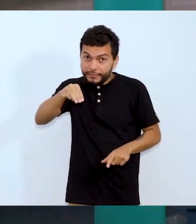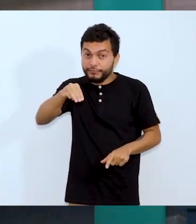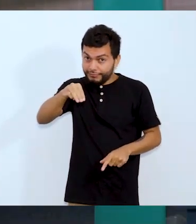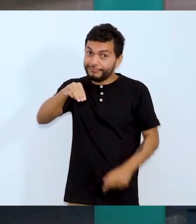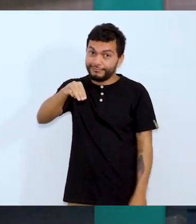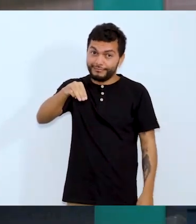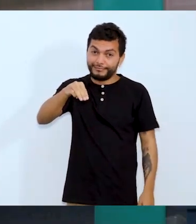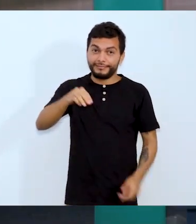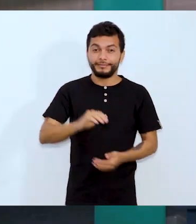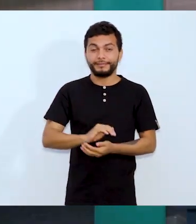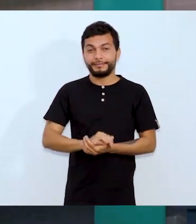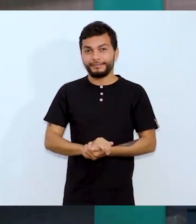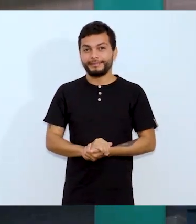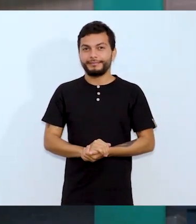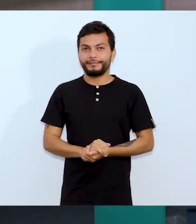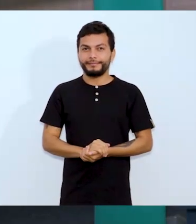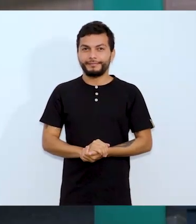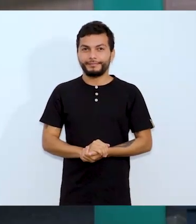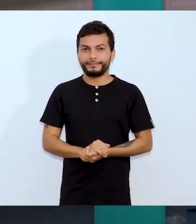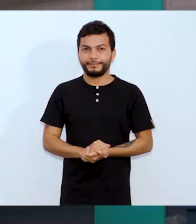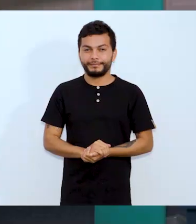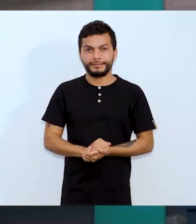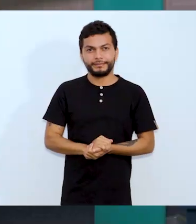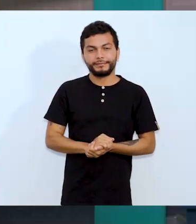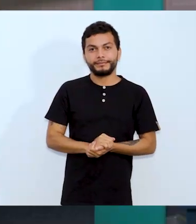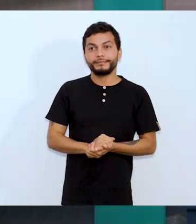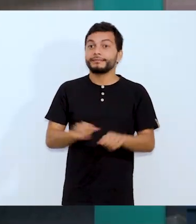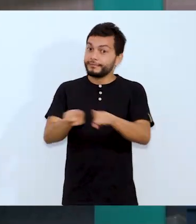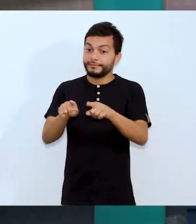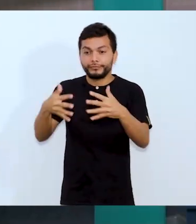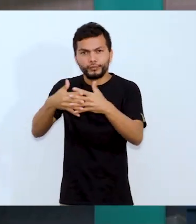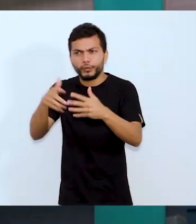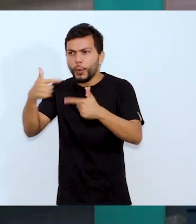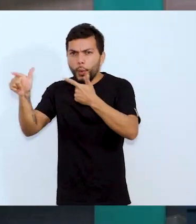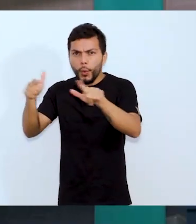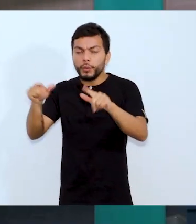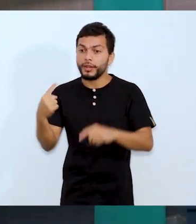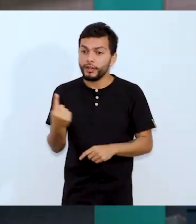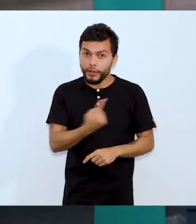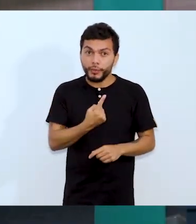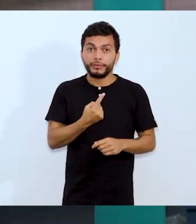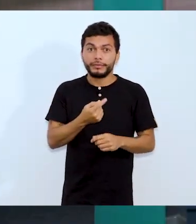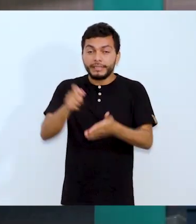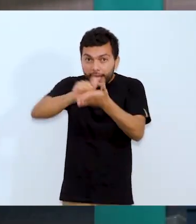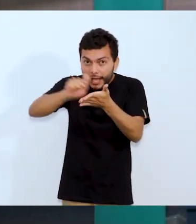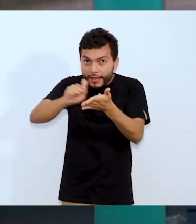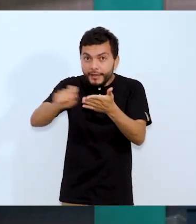M, como vocês preferirem dizer. Nas demais consoantes, escrevemos a letra